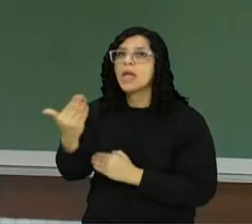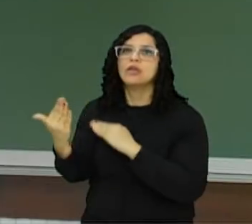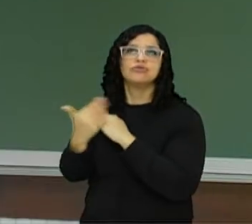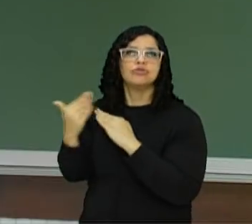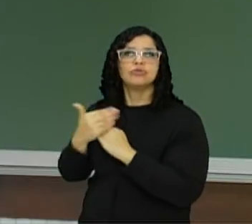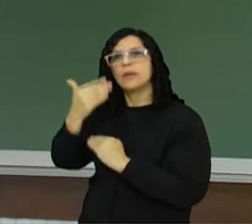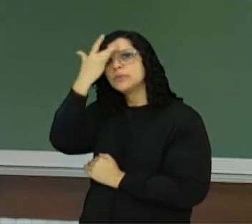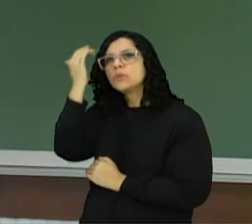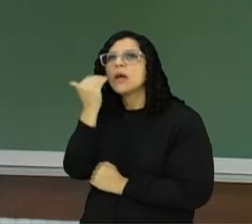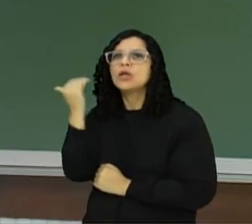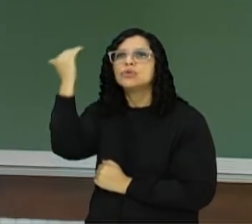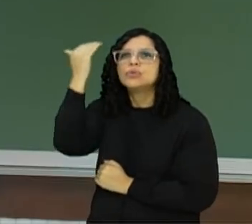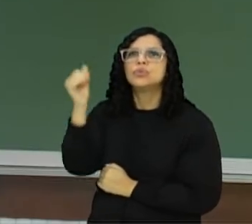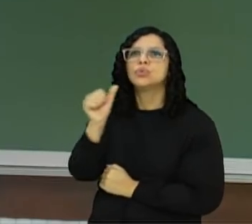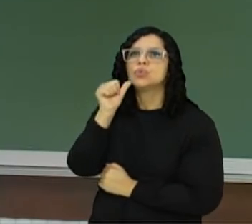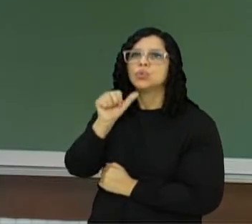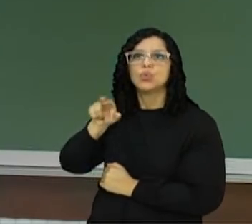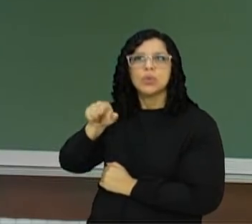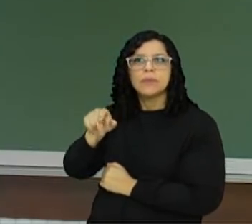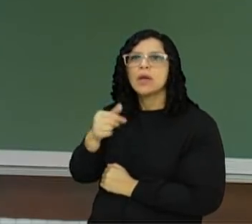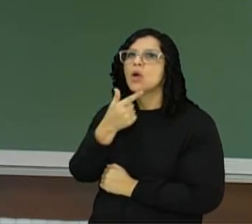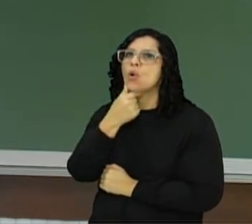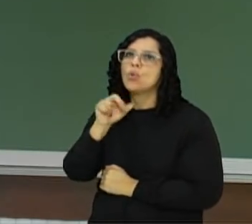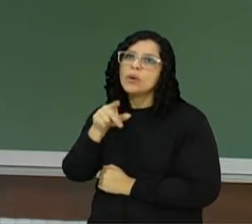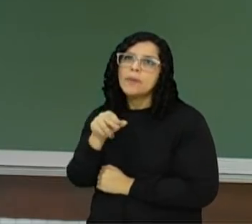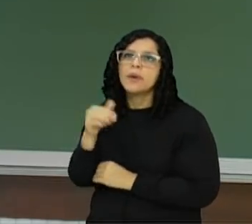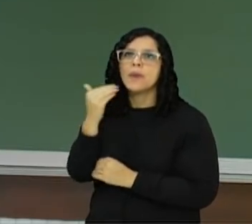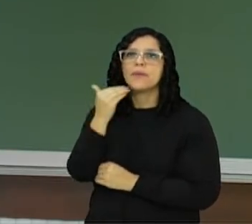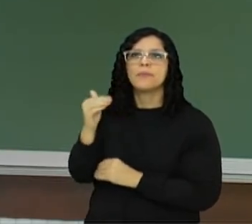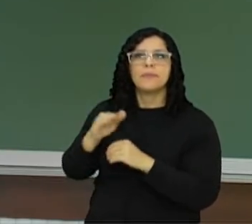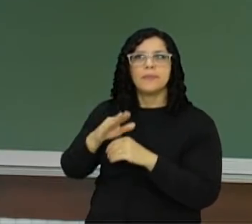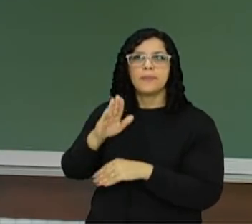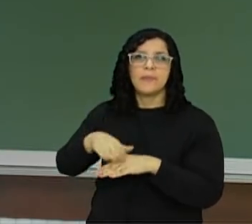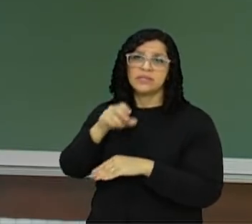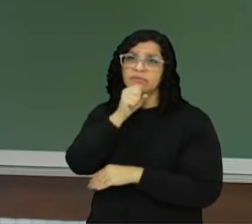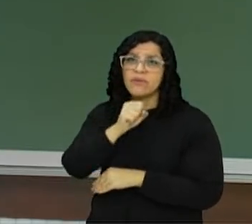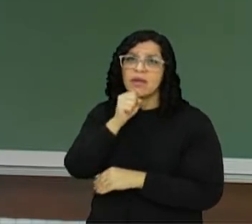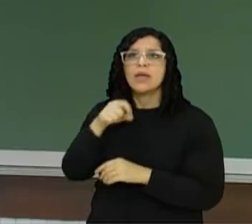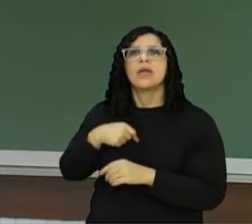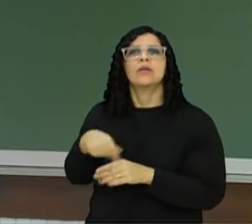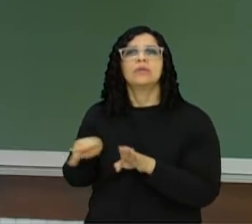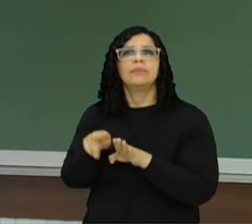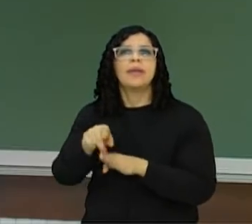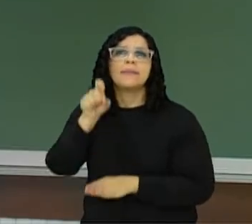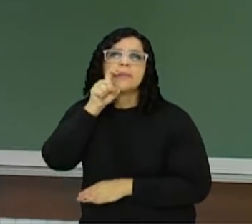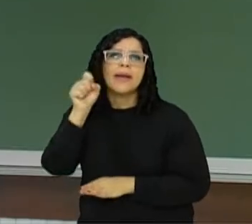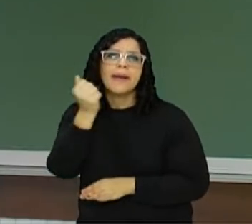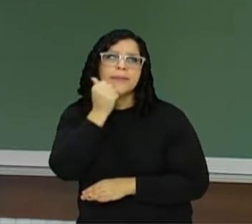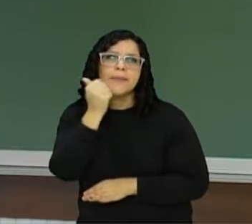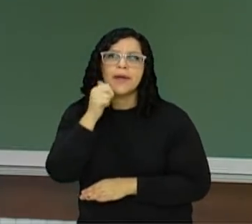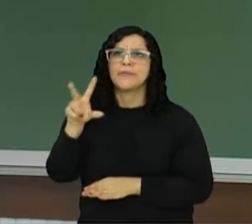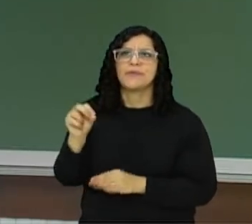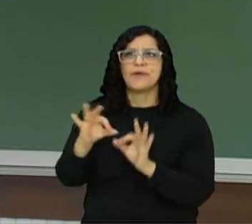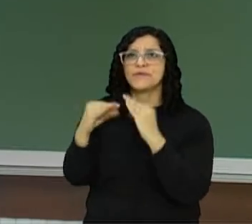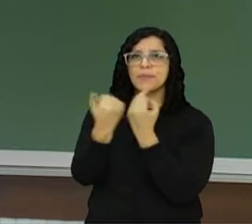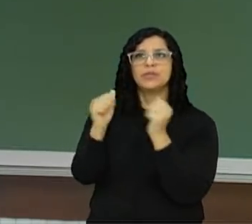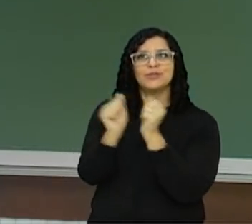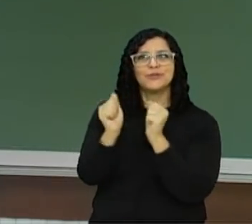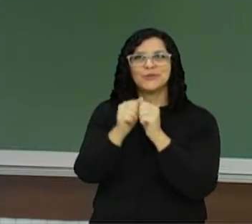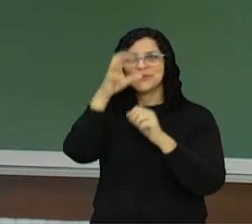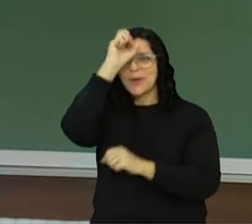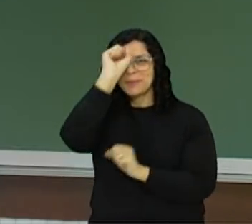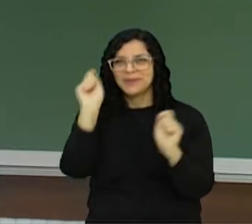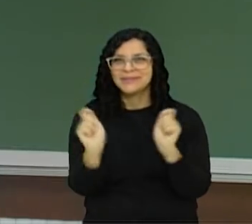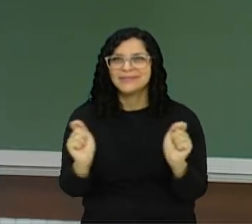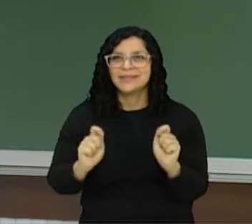para um adulto, para um irmão mais velho, para um familiar de vocês. Vai ajudar, vai ficar mais divertido e toda a família vai